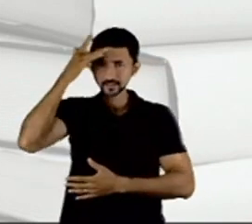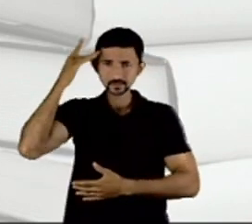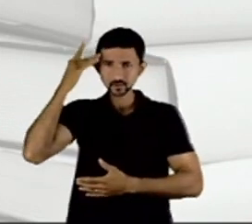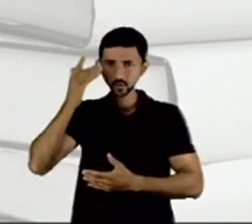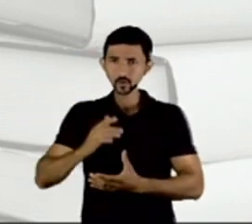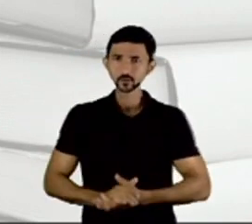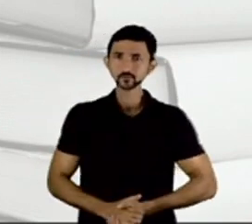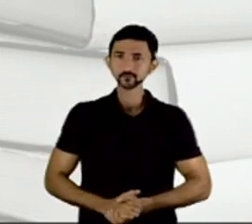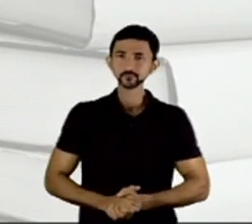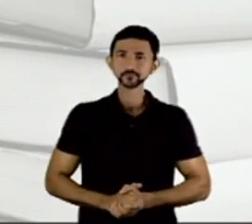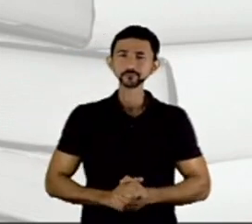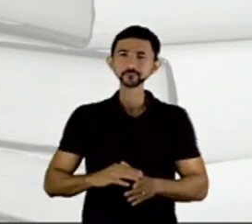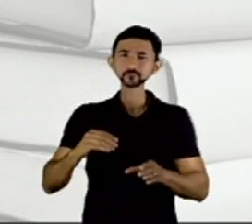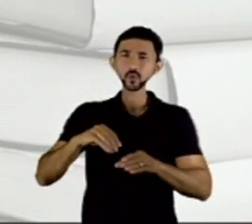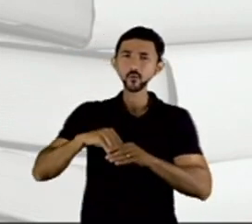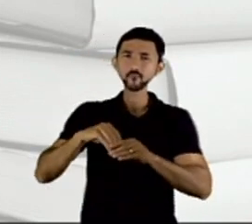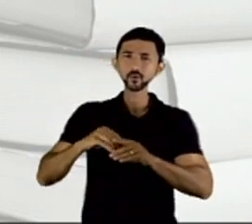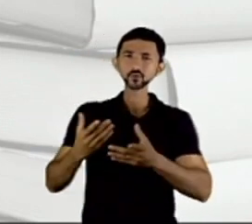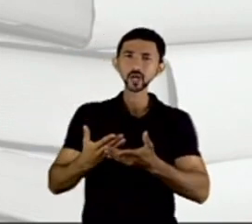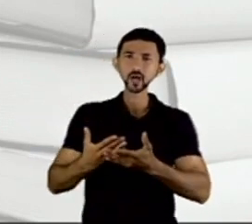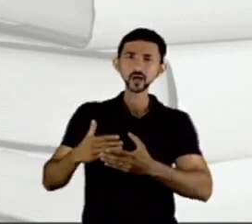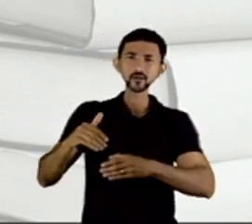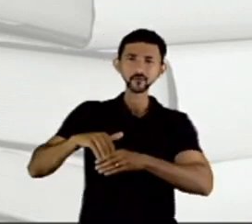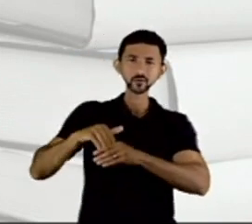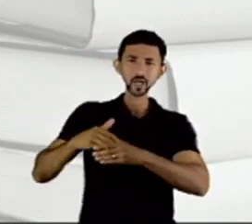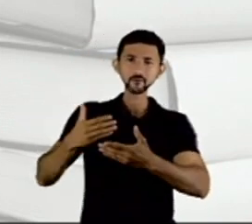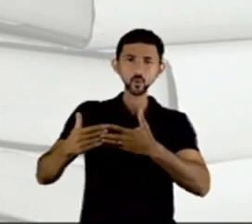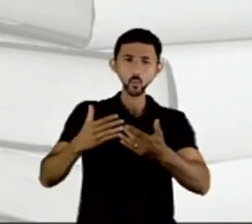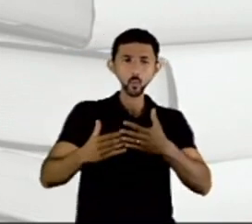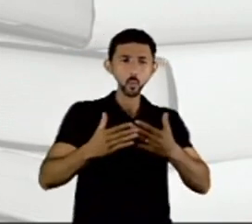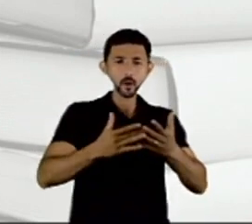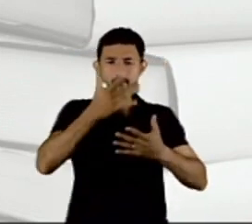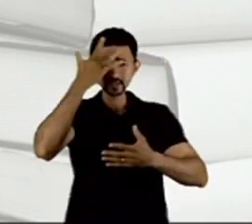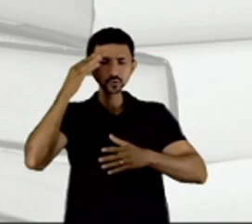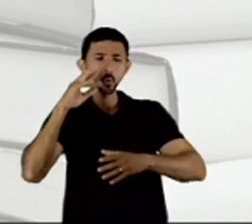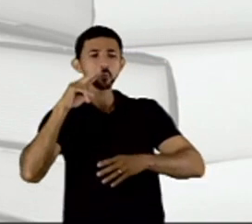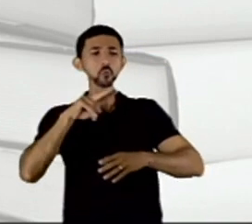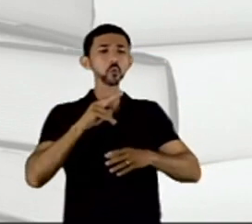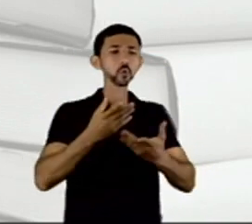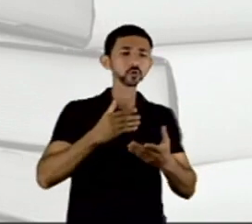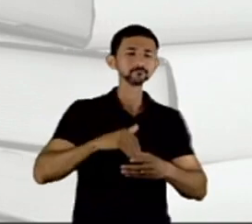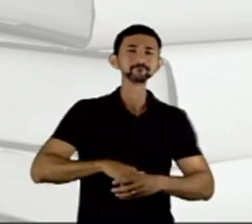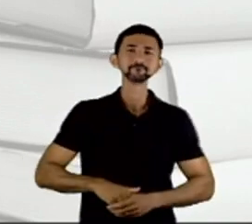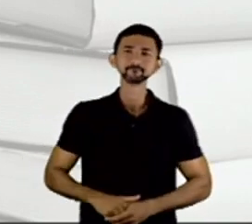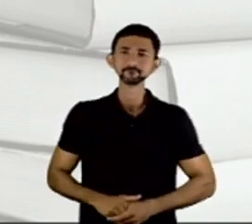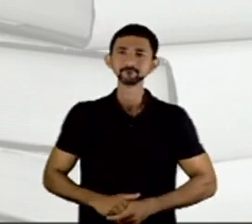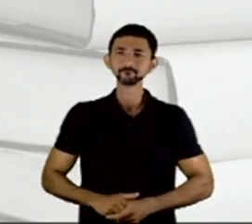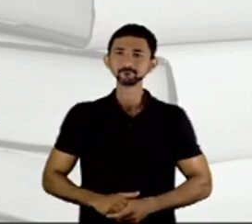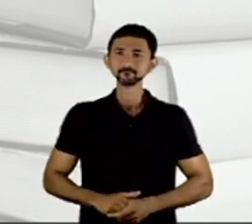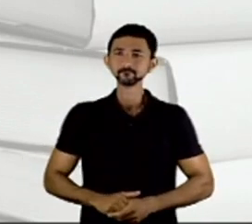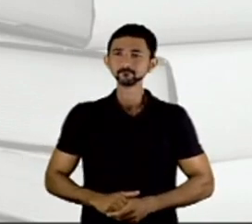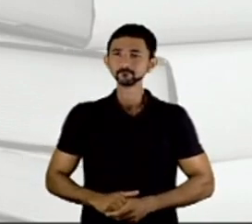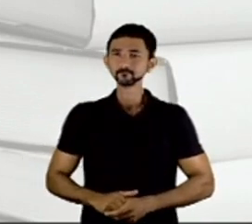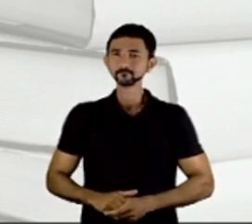Eles ensaiavam o voto e lá na hora eles votavam na frente de todo mundo, não podiam nem recuar, tá bom?